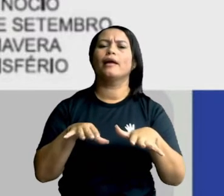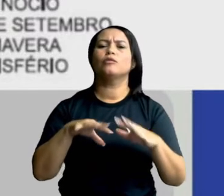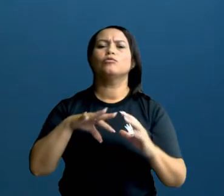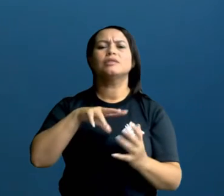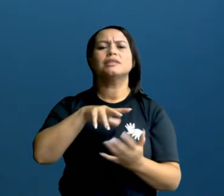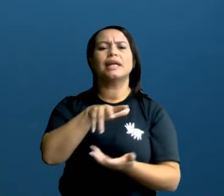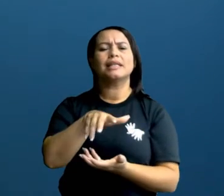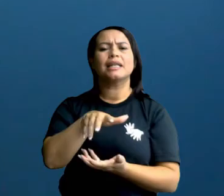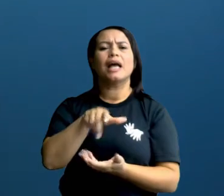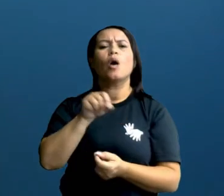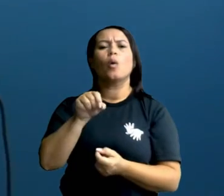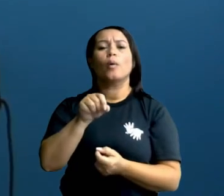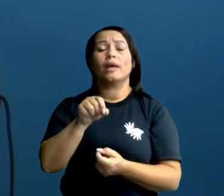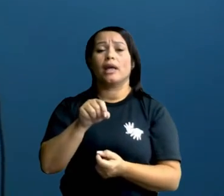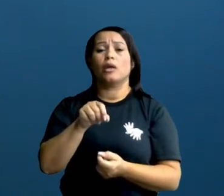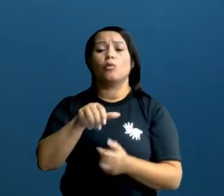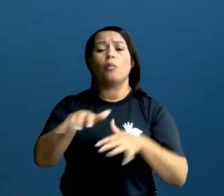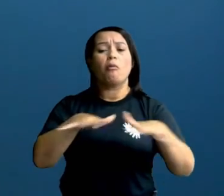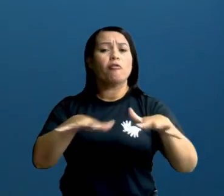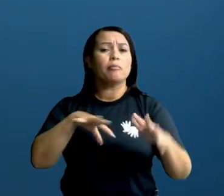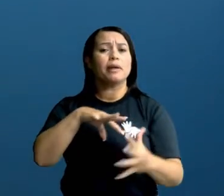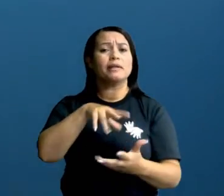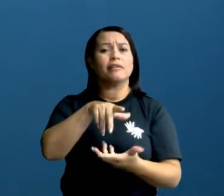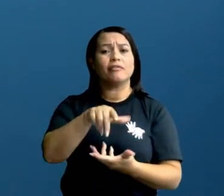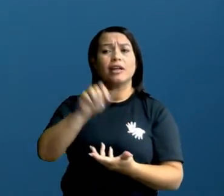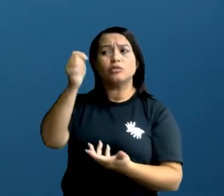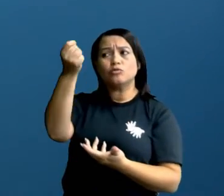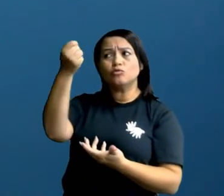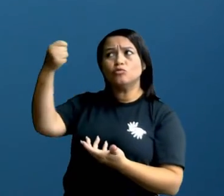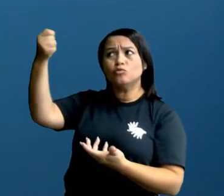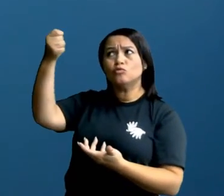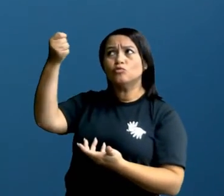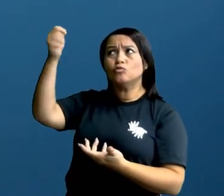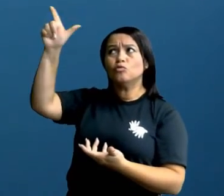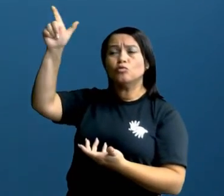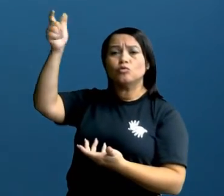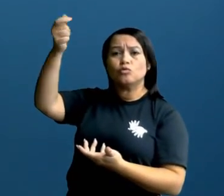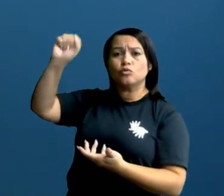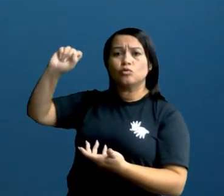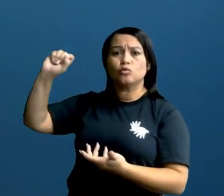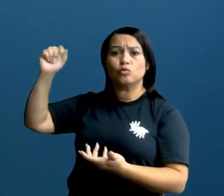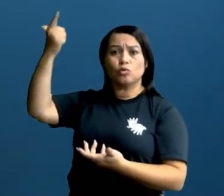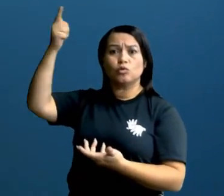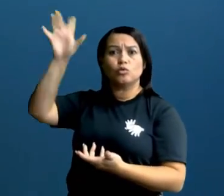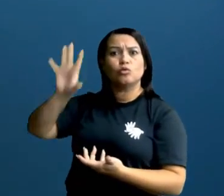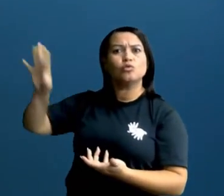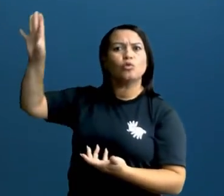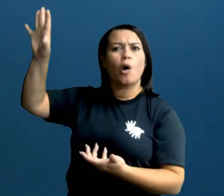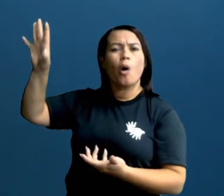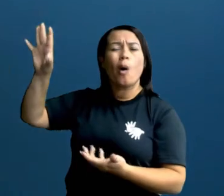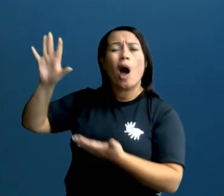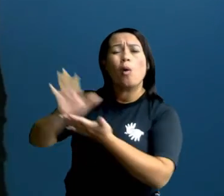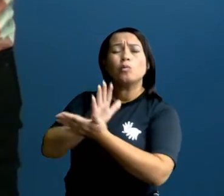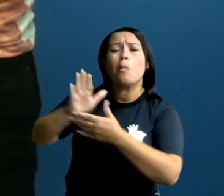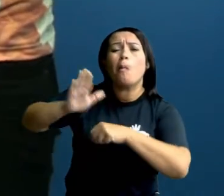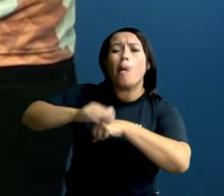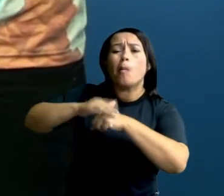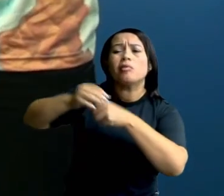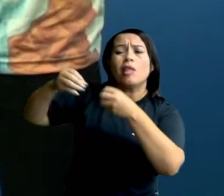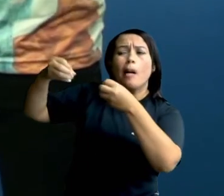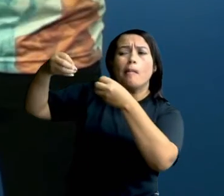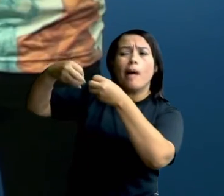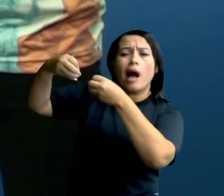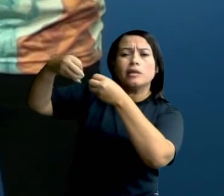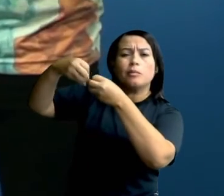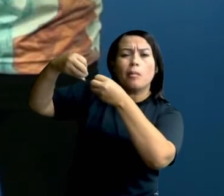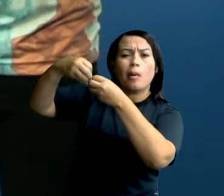Então, no movimento que a Terra faz em torno do Sol, vai haver um momento em que a Terra está mais próxima do Sol, então periélio, aí você lembra da